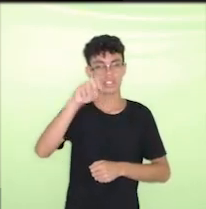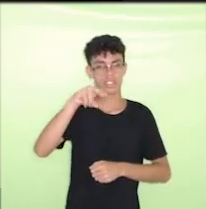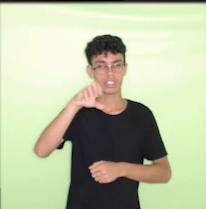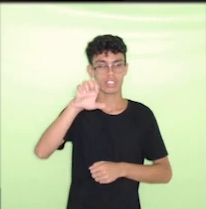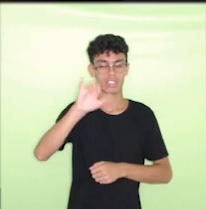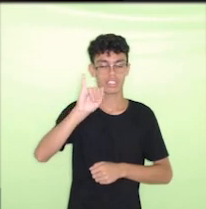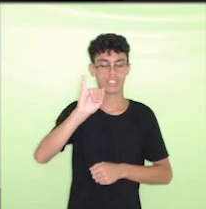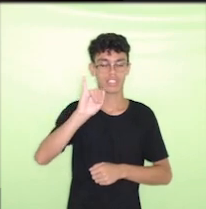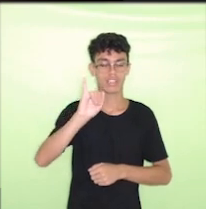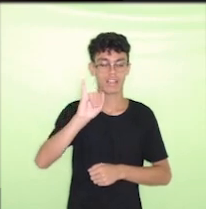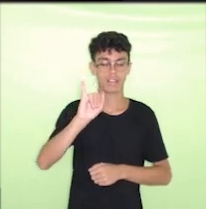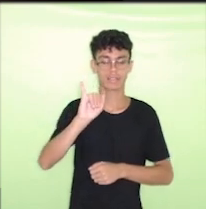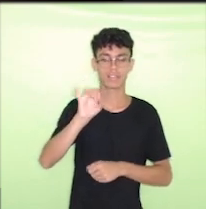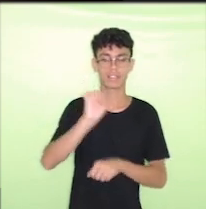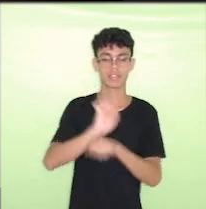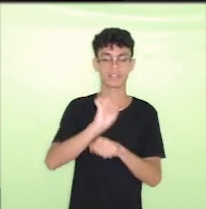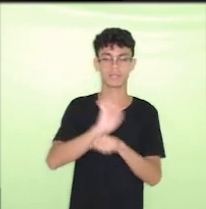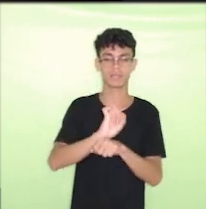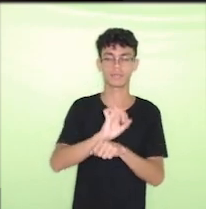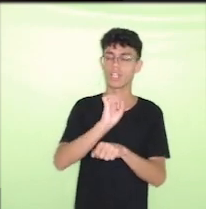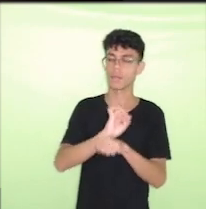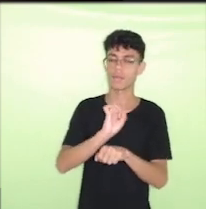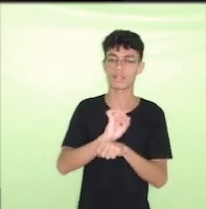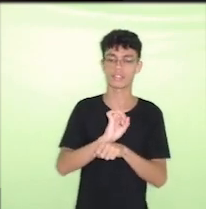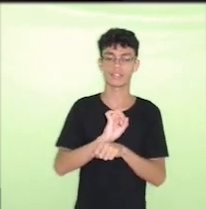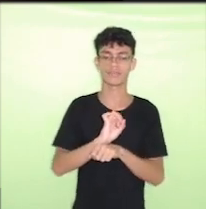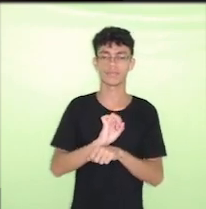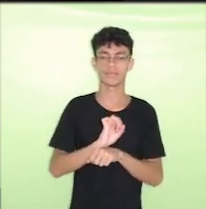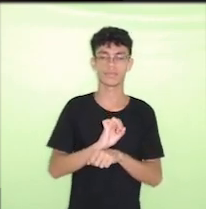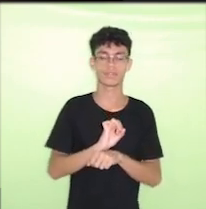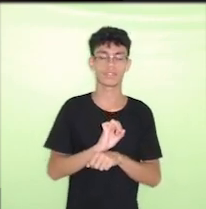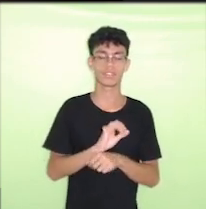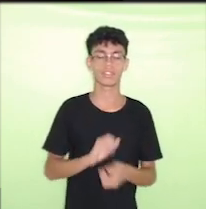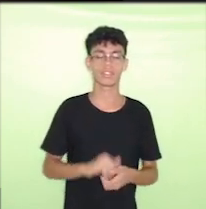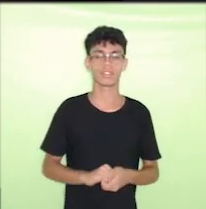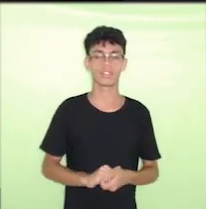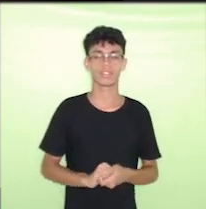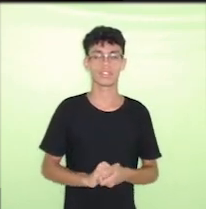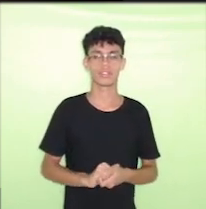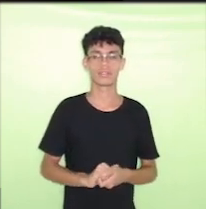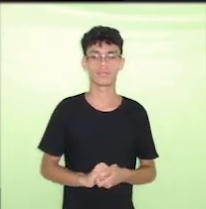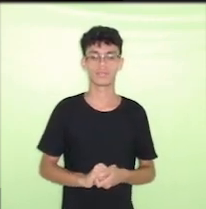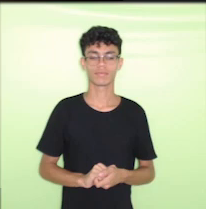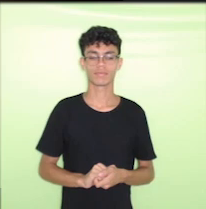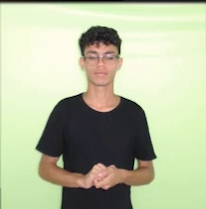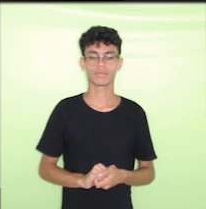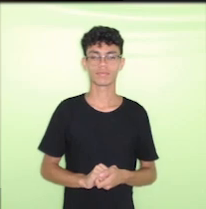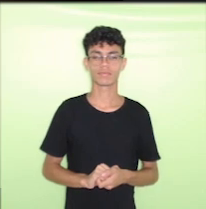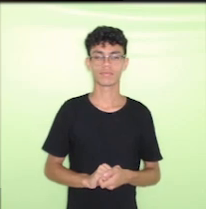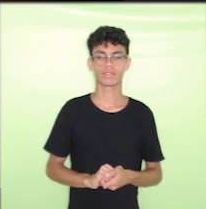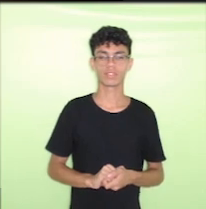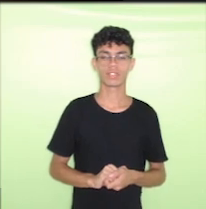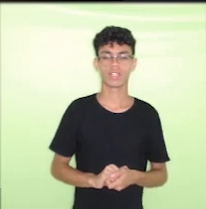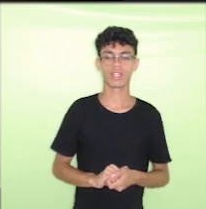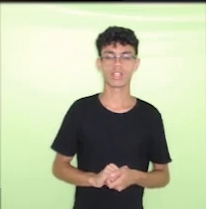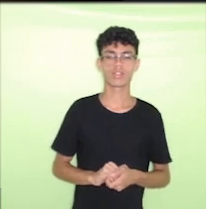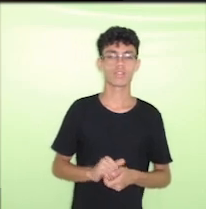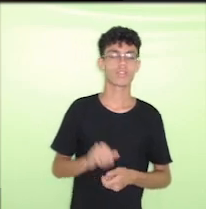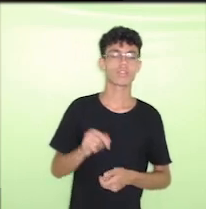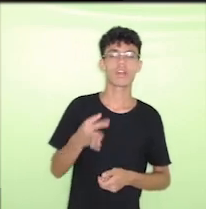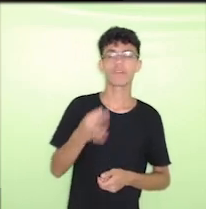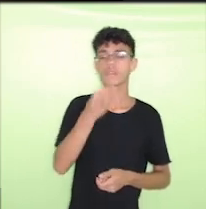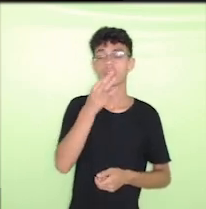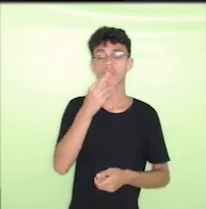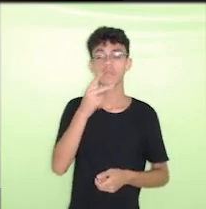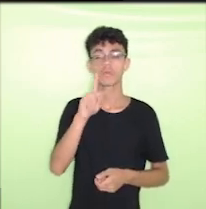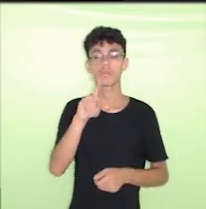Compreendo. Esperar e talvez aproveitá-la, não é isso? E que método o senhor sugere?